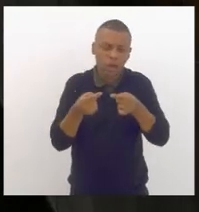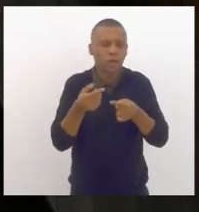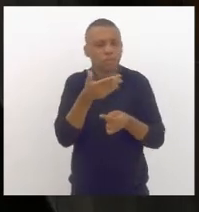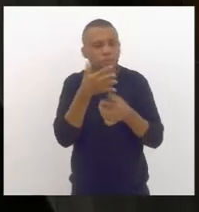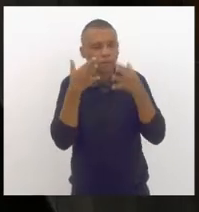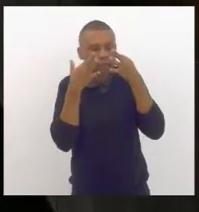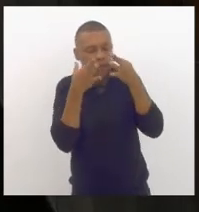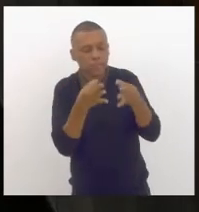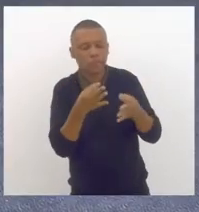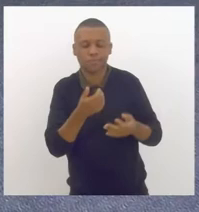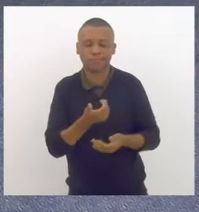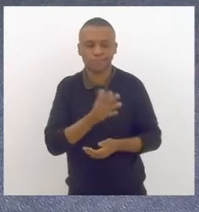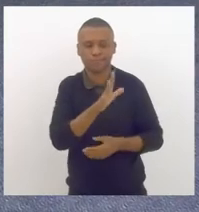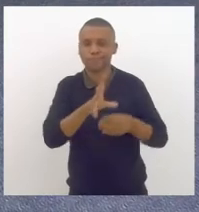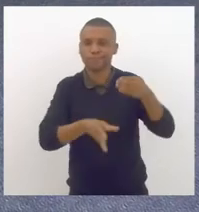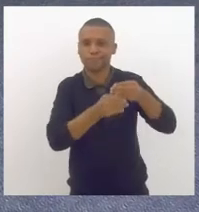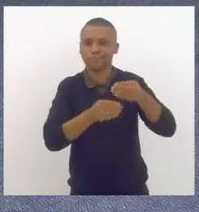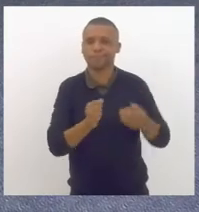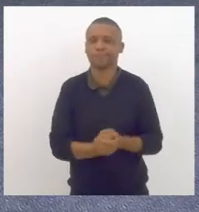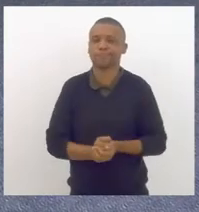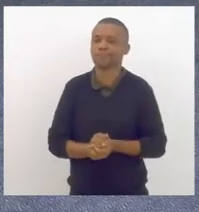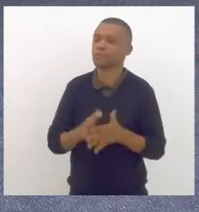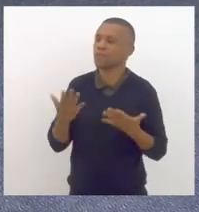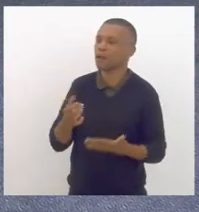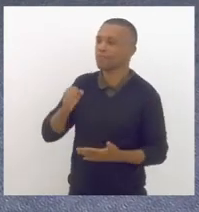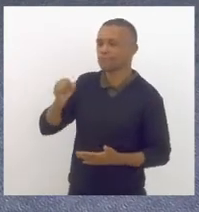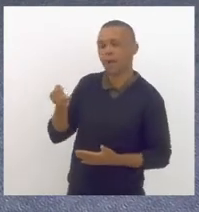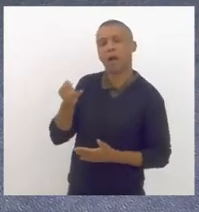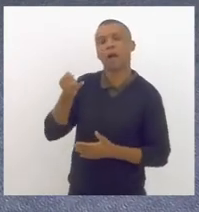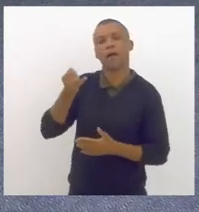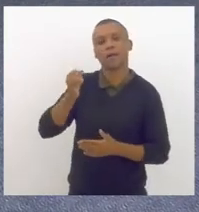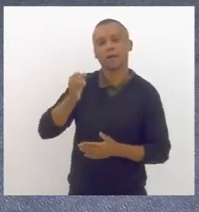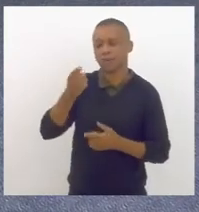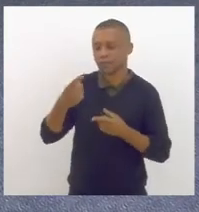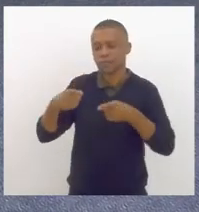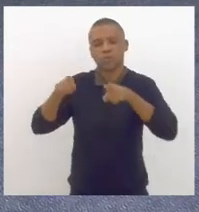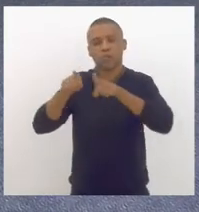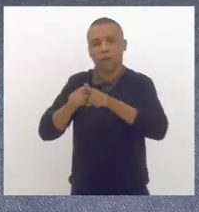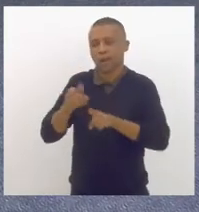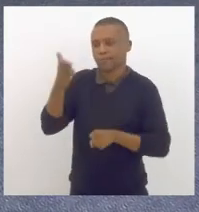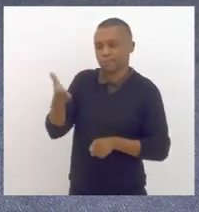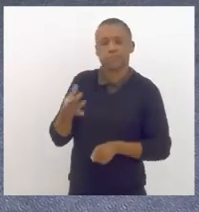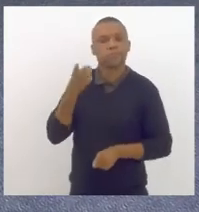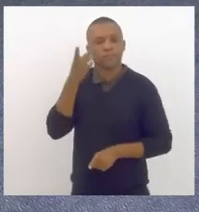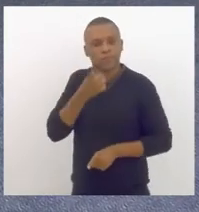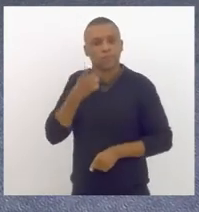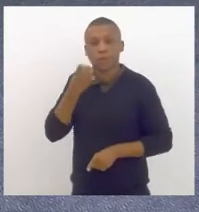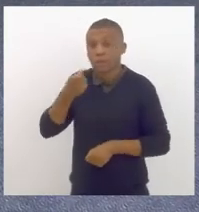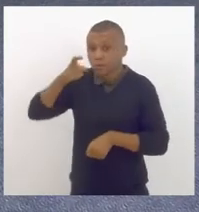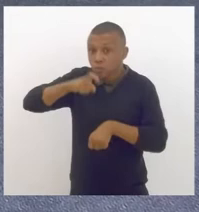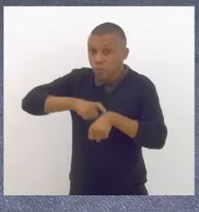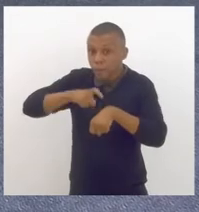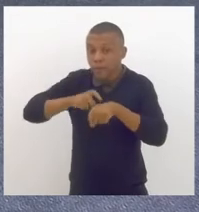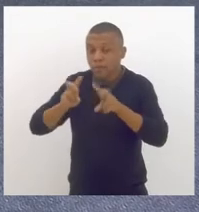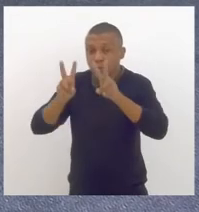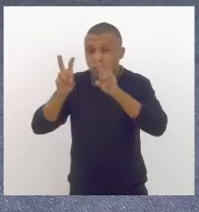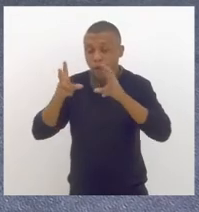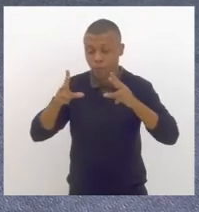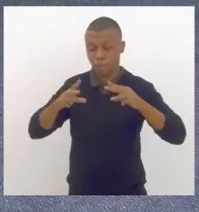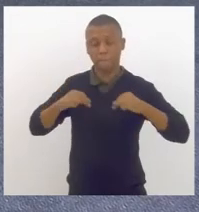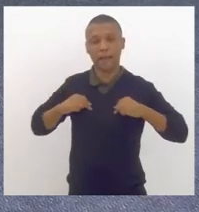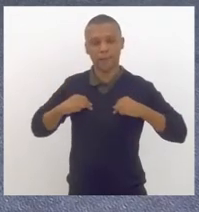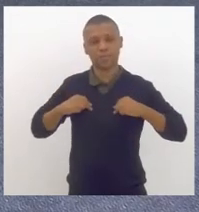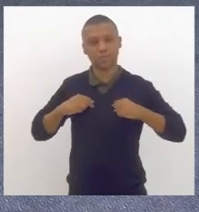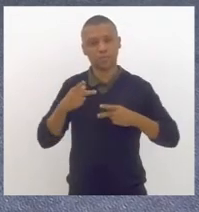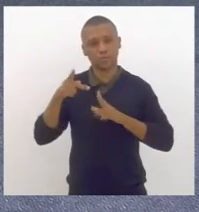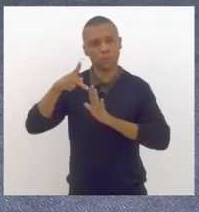atenção. Deputado Valdec, só quero me somar a Vossa Excelência, que, ao falar do mérito desse projeto,